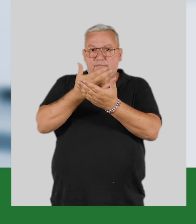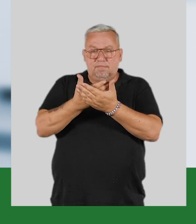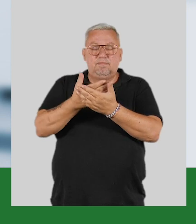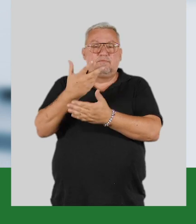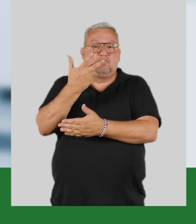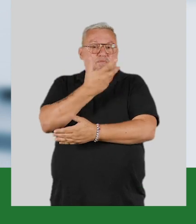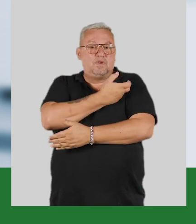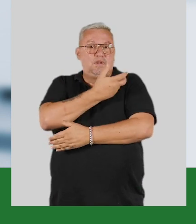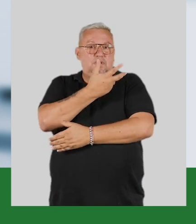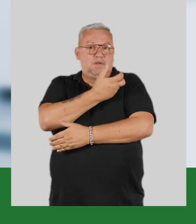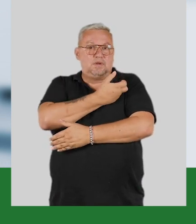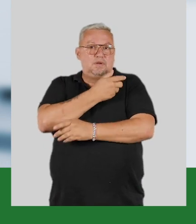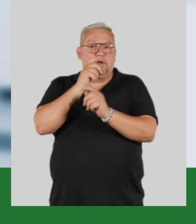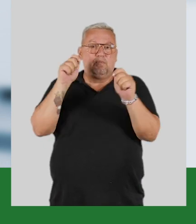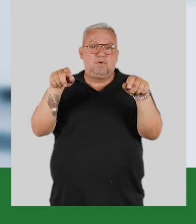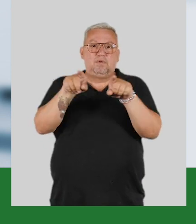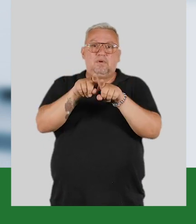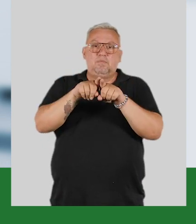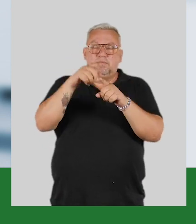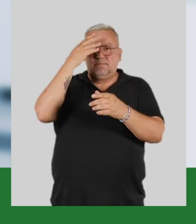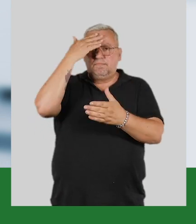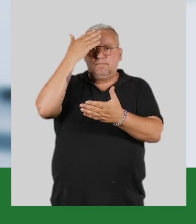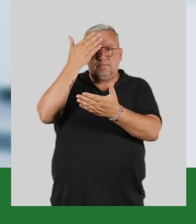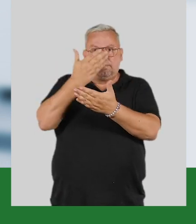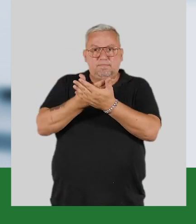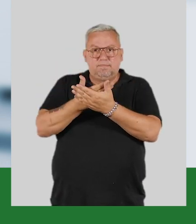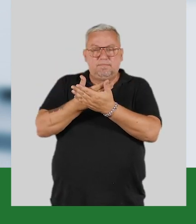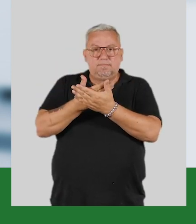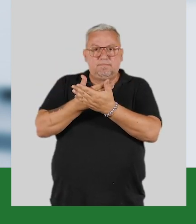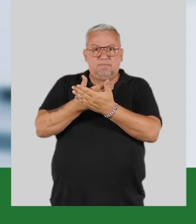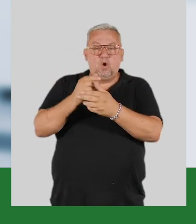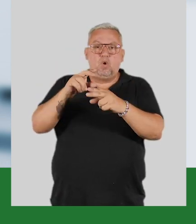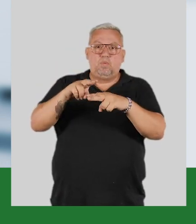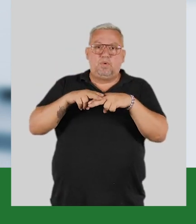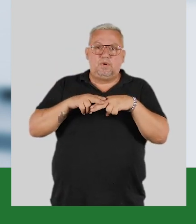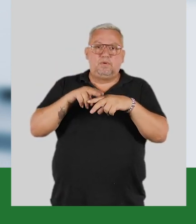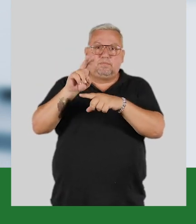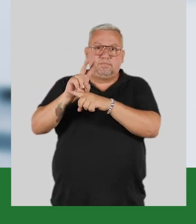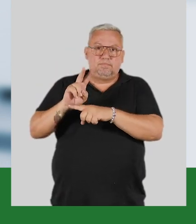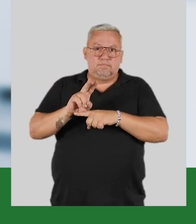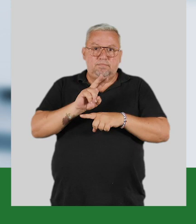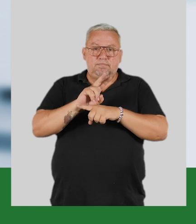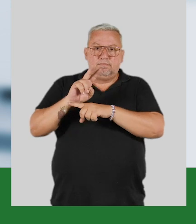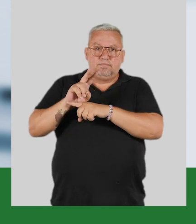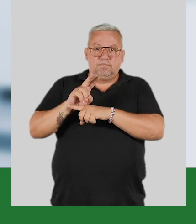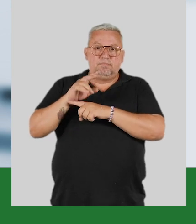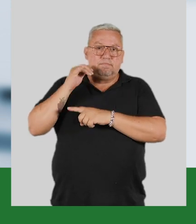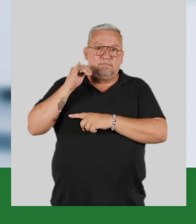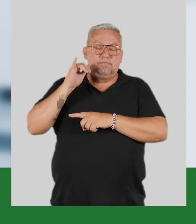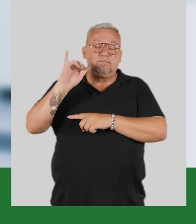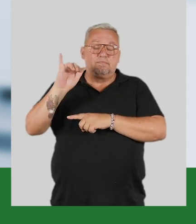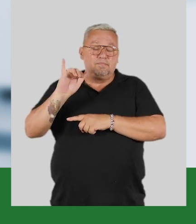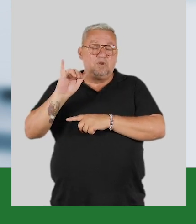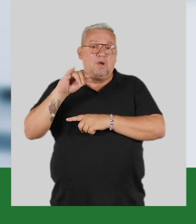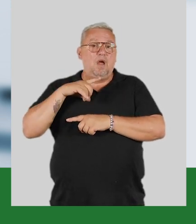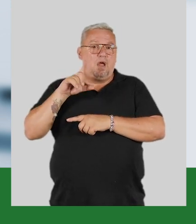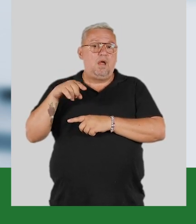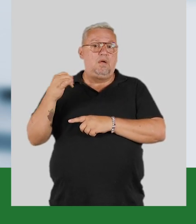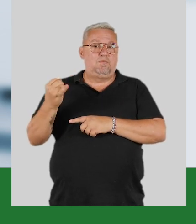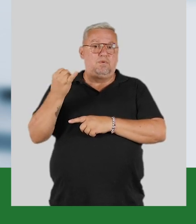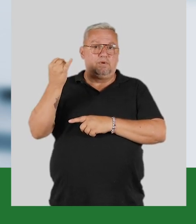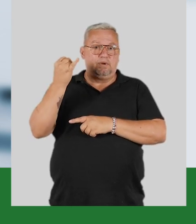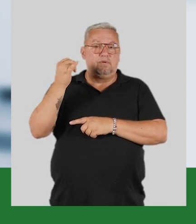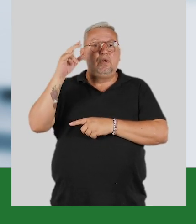de vacinação. Pode impactar na credibilidade da ação de vacinação. Então, por isso que vigiar e cuidar dos eventos adversos é muito